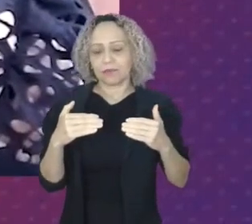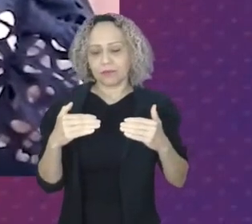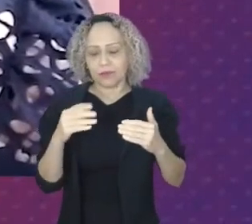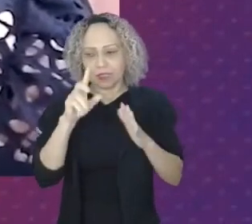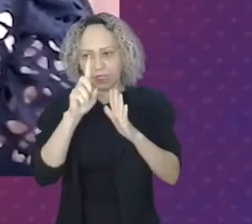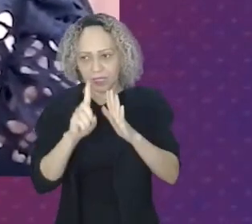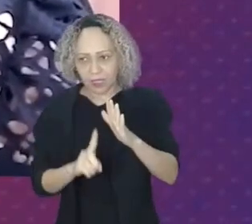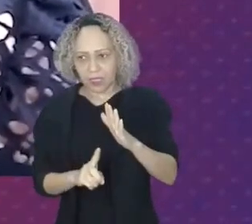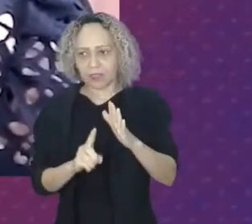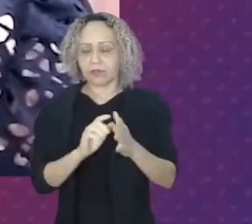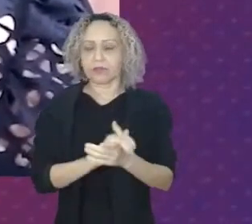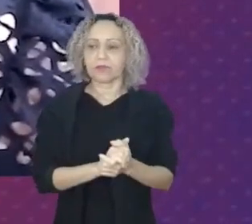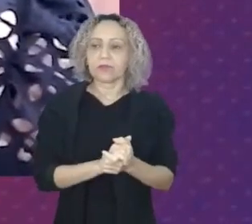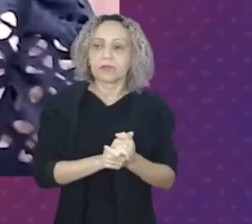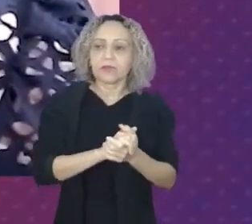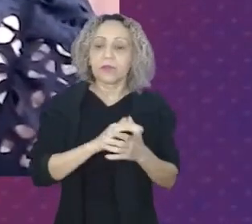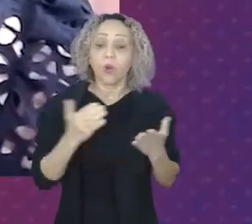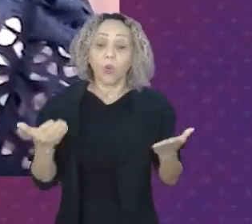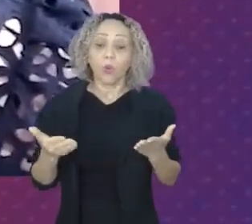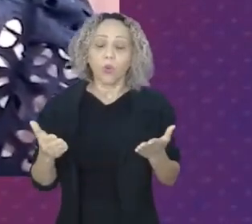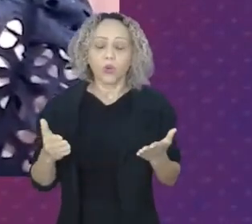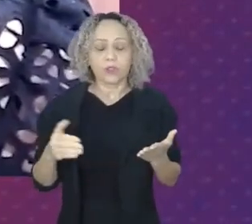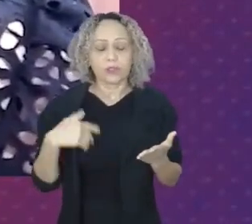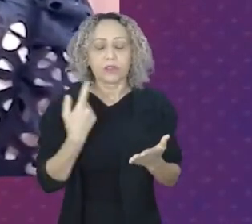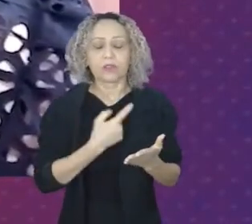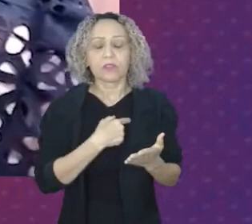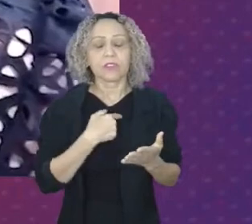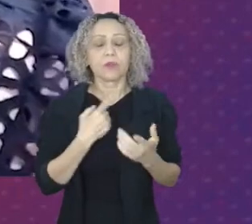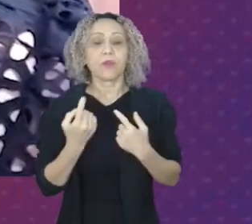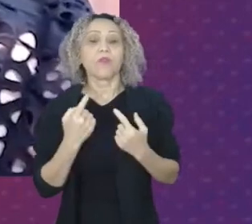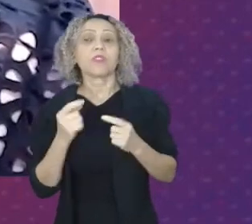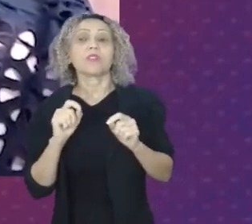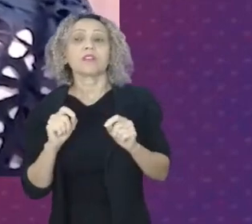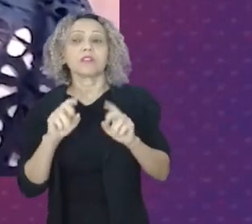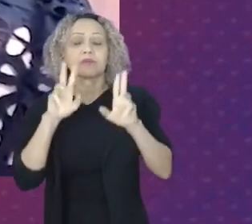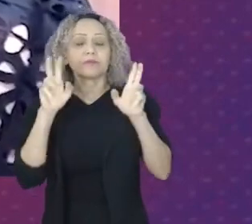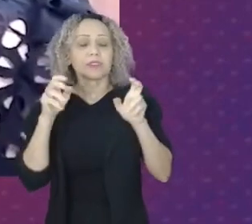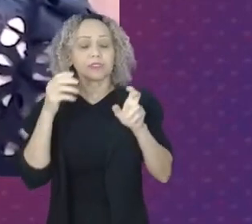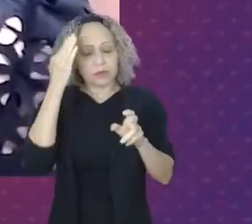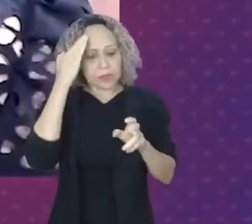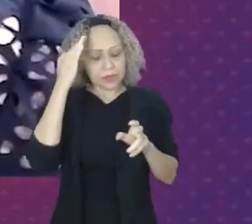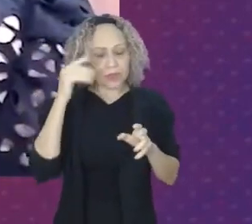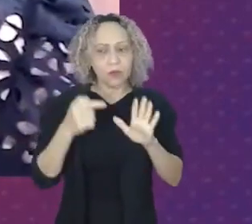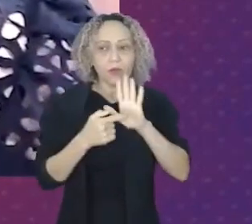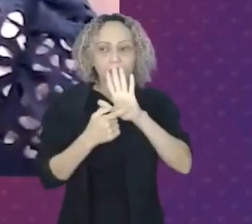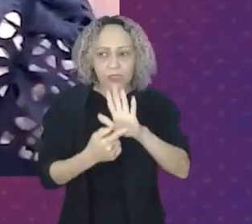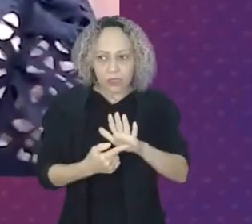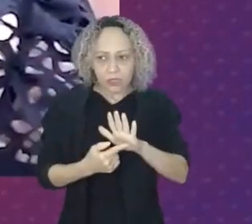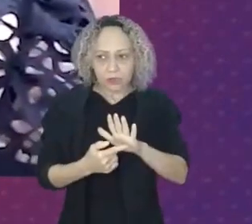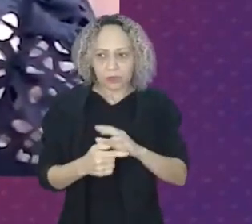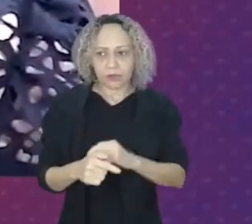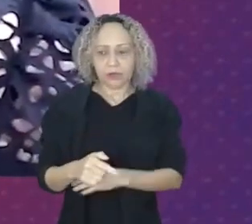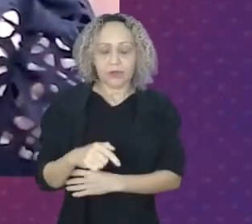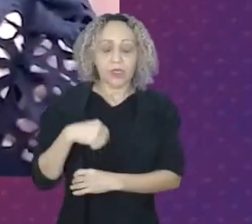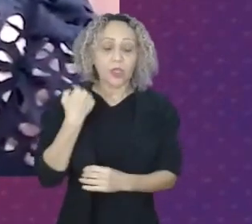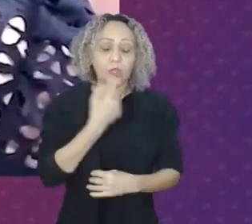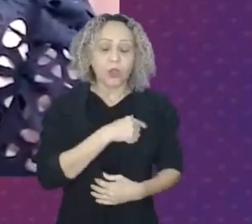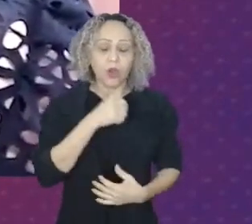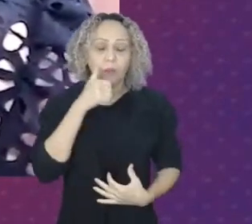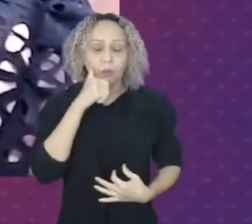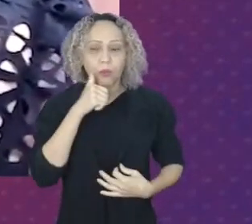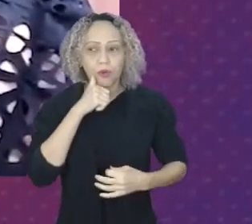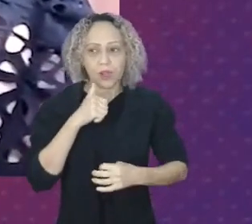deste encontro nosso de hoje, eu penso que fica aí esse grande desafio, porque não somos só nós mulheres